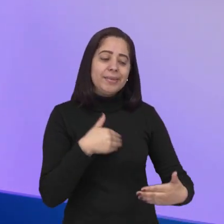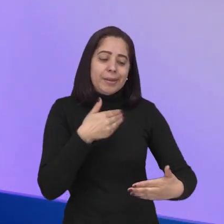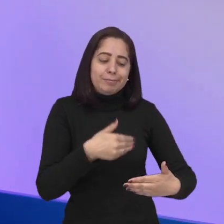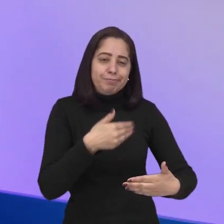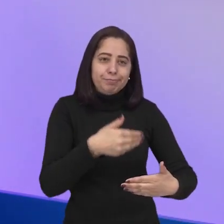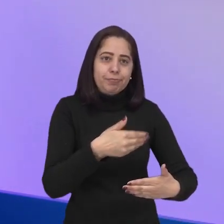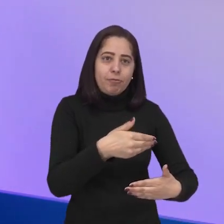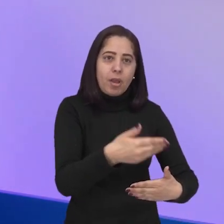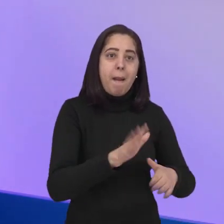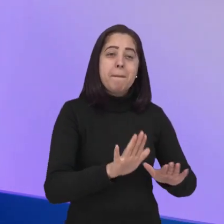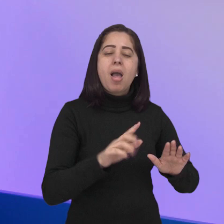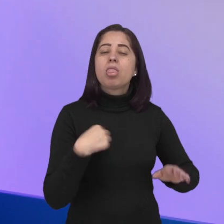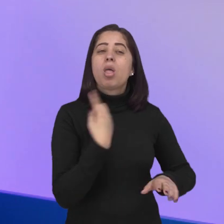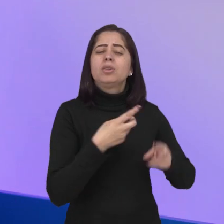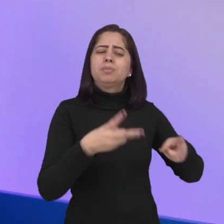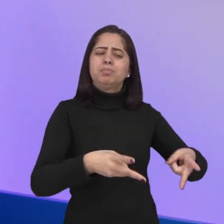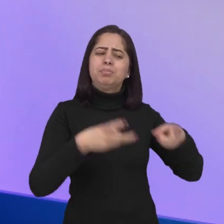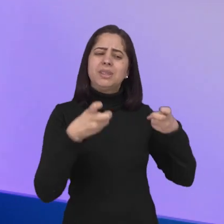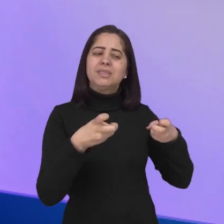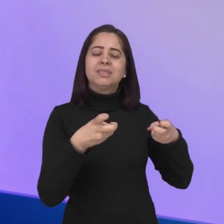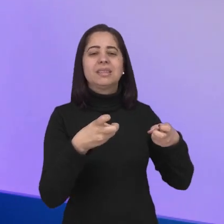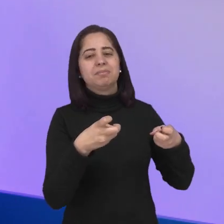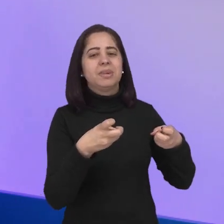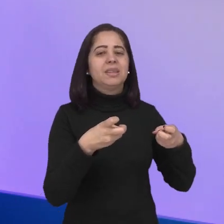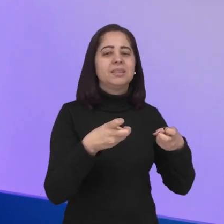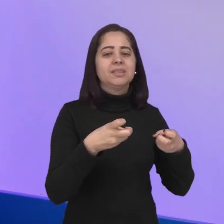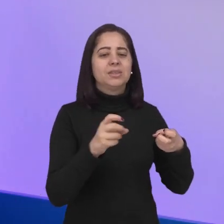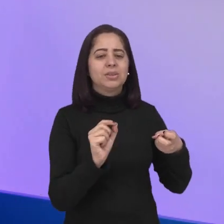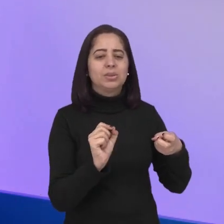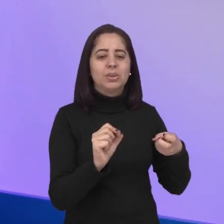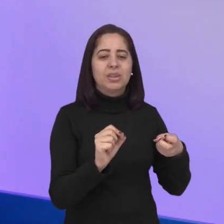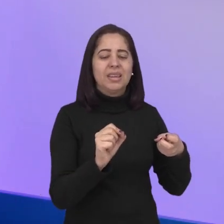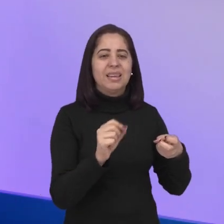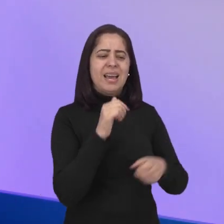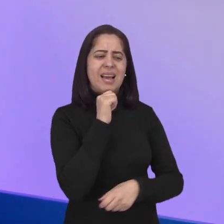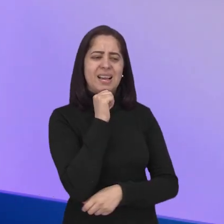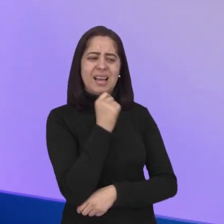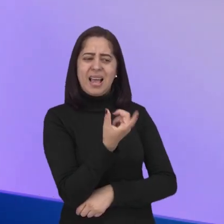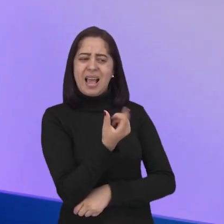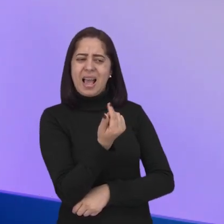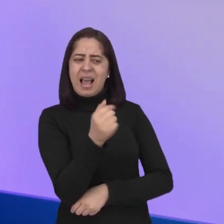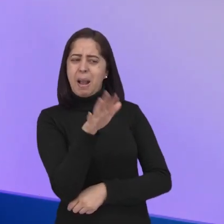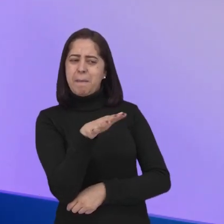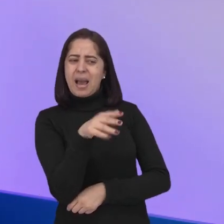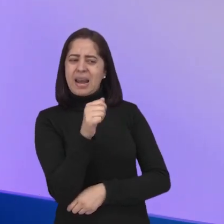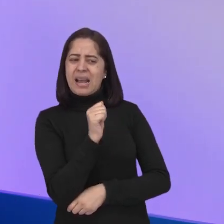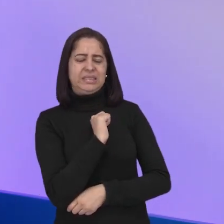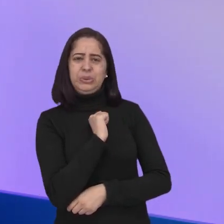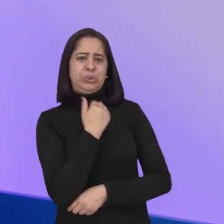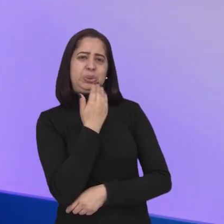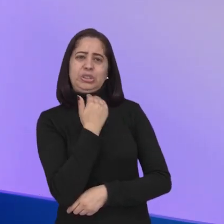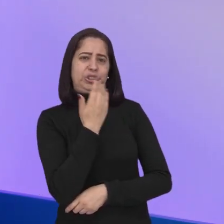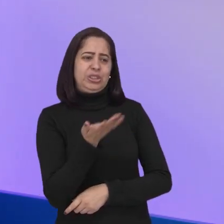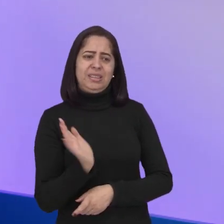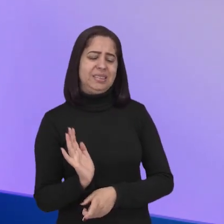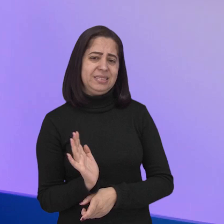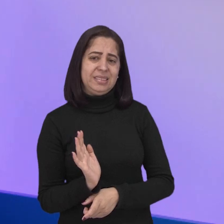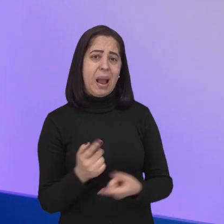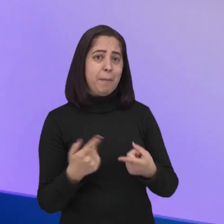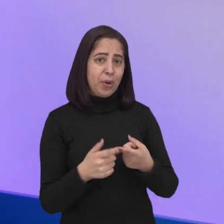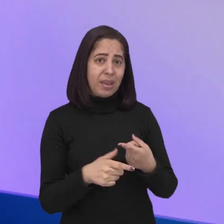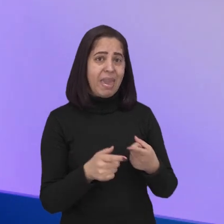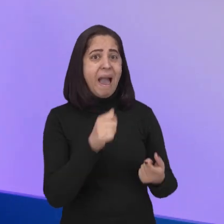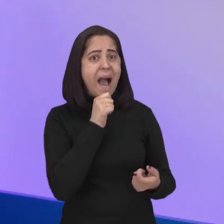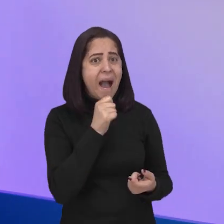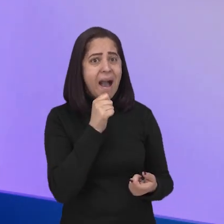só que nós verificamos com o passar do tempo que a justificativa inicial de barateamento de campanha não está acontecendo. As